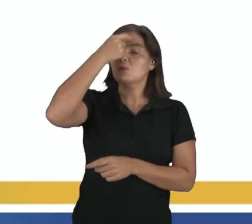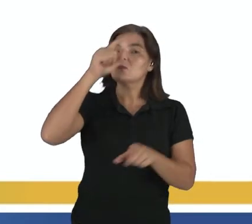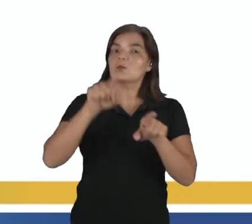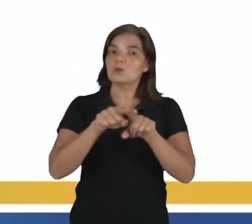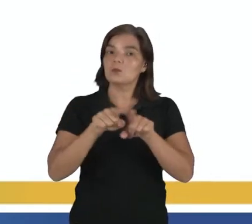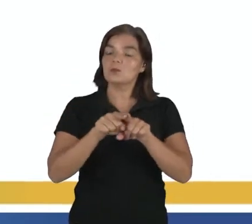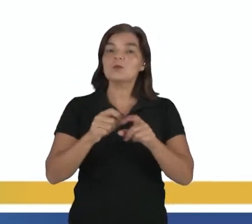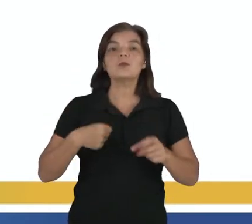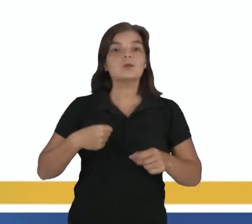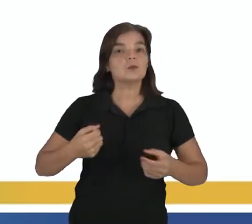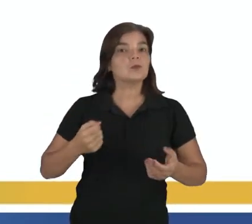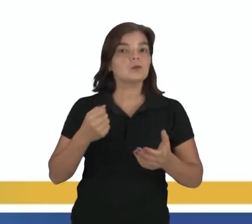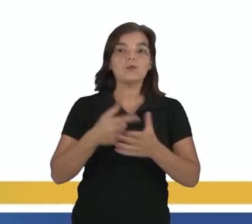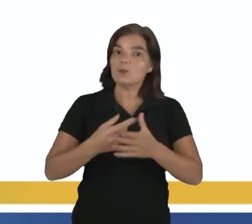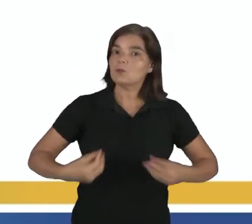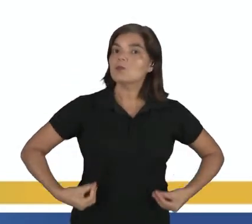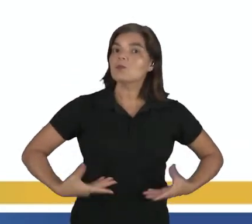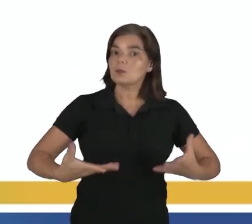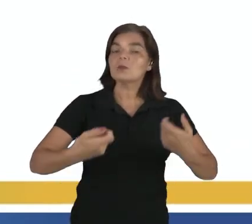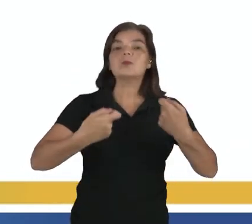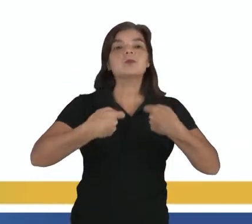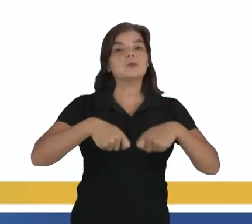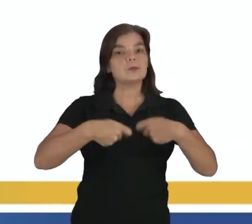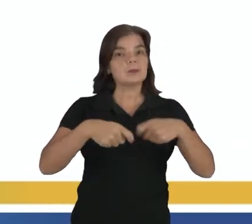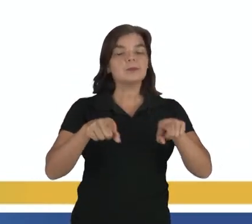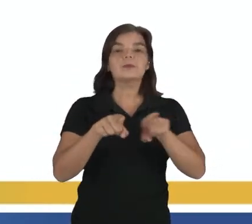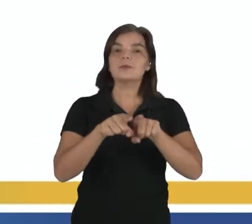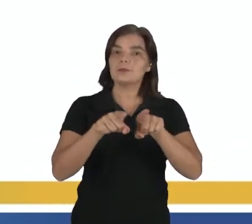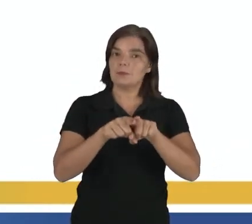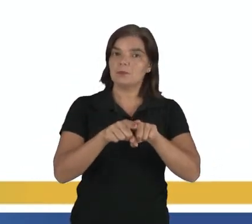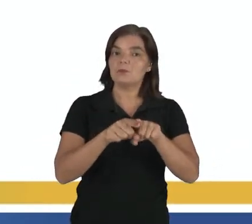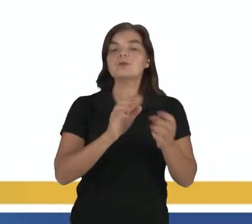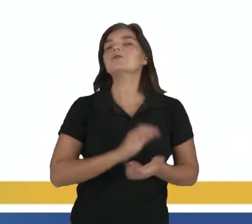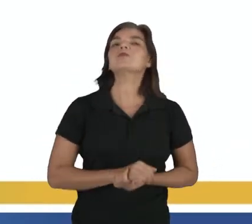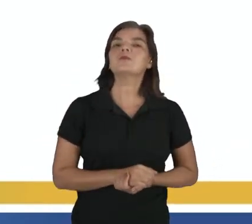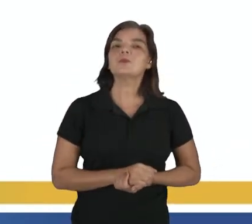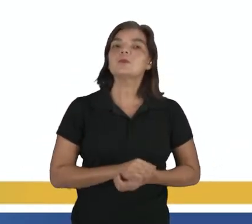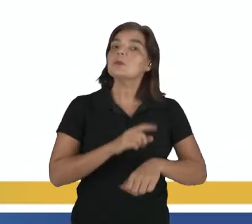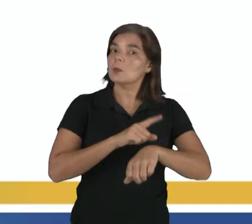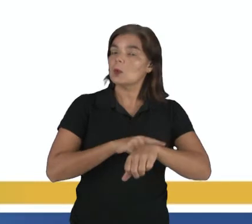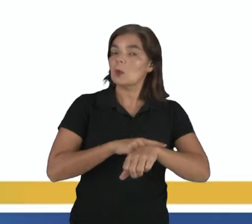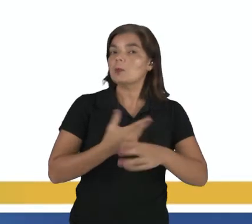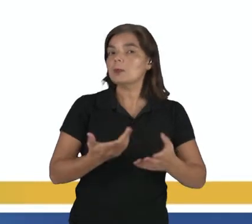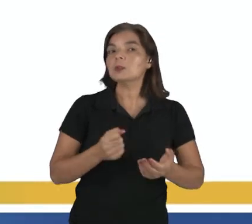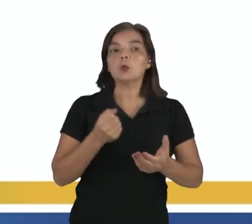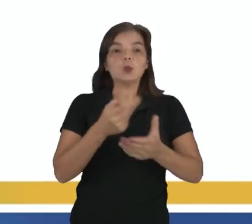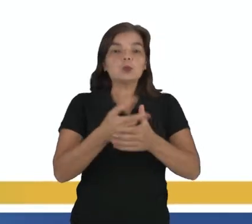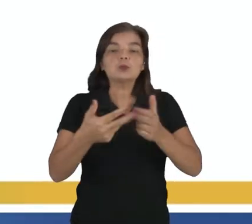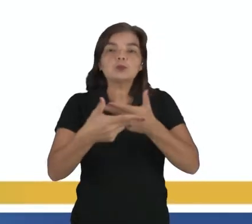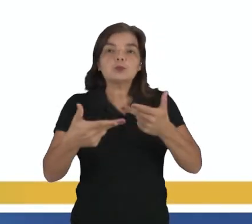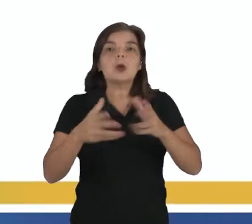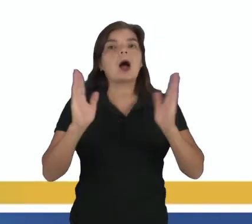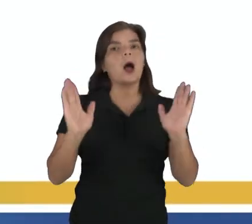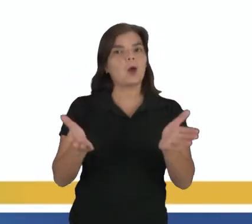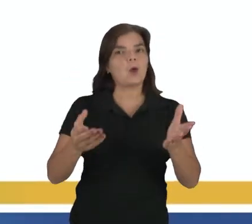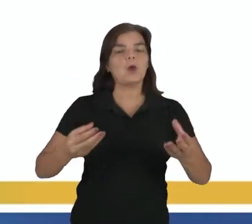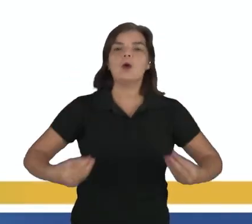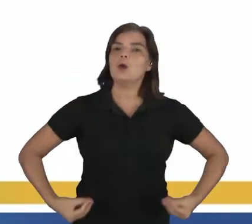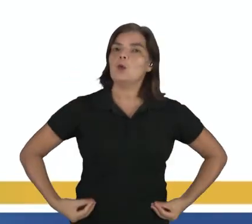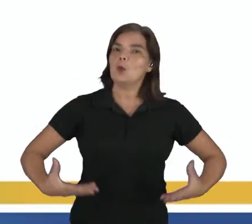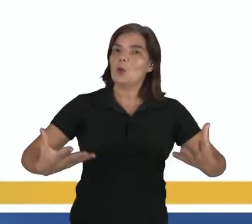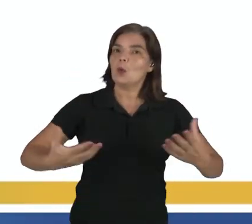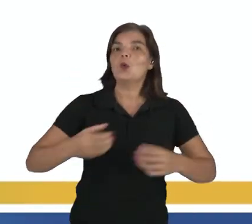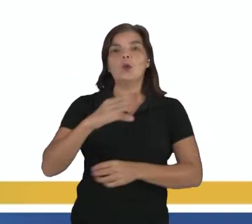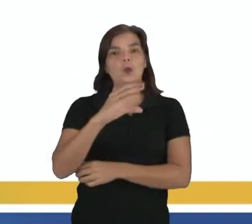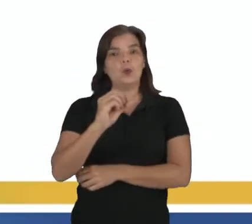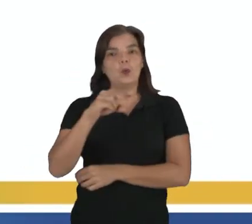acabo consumindo aquilo que é necessário em um determinado momento. O consumismo